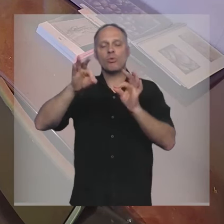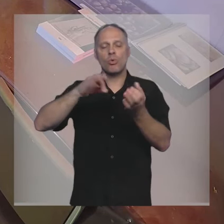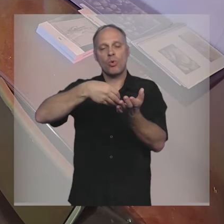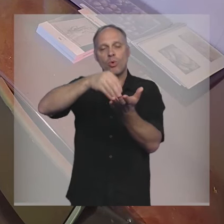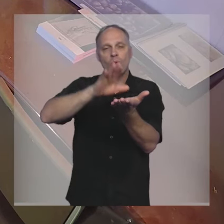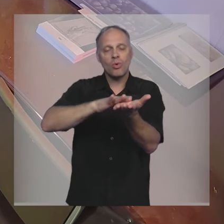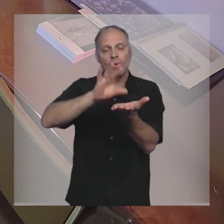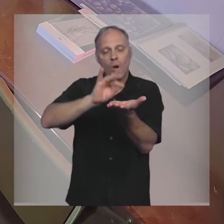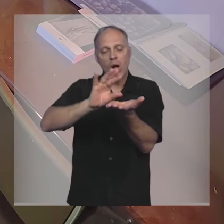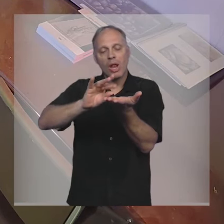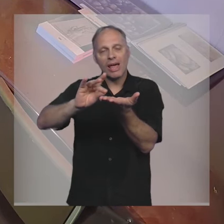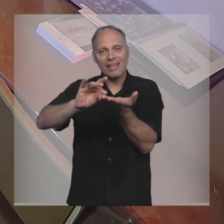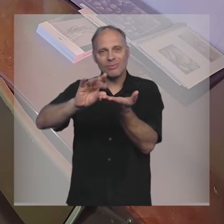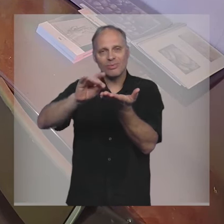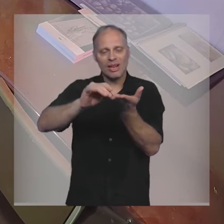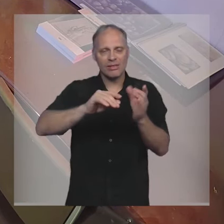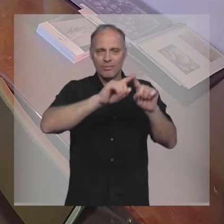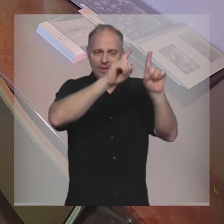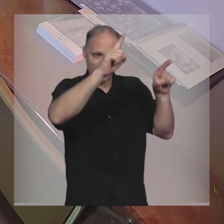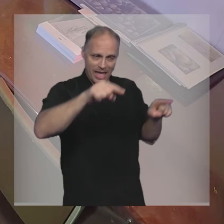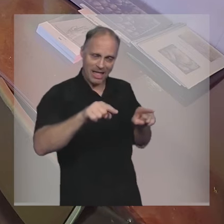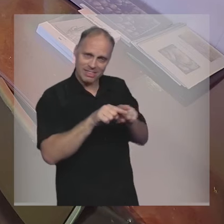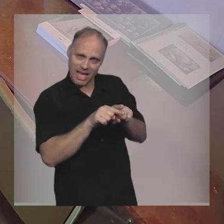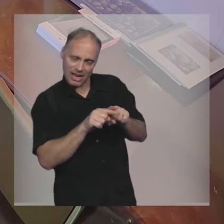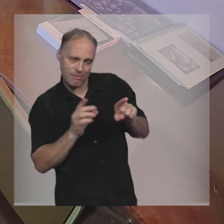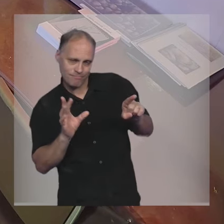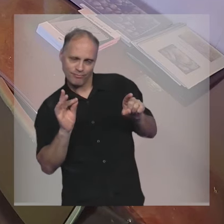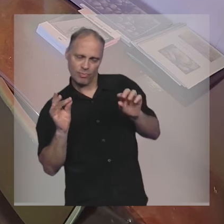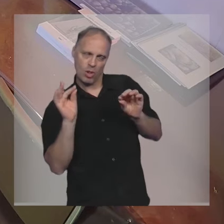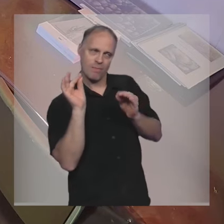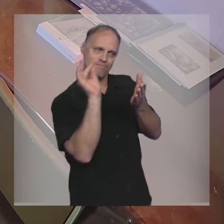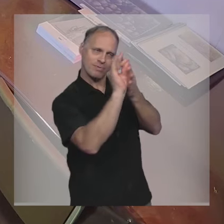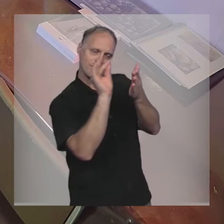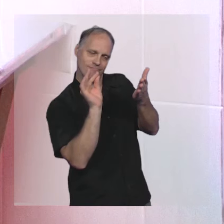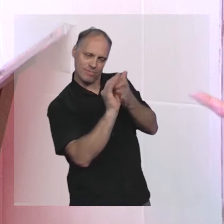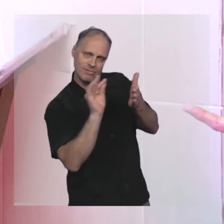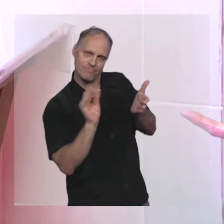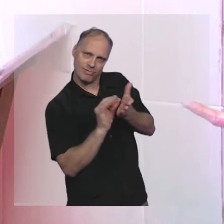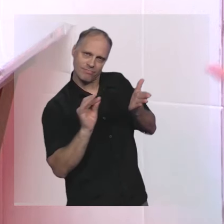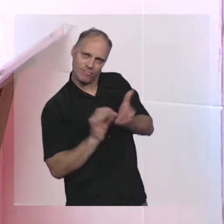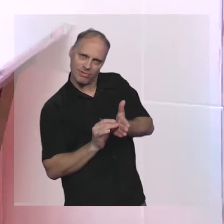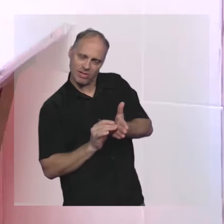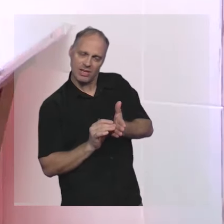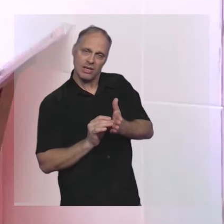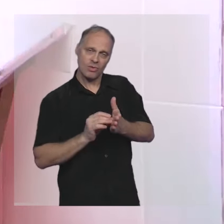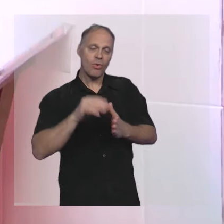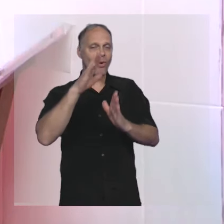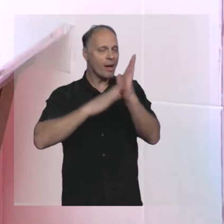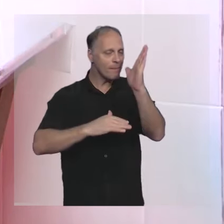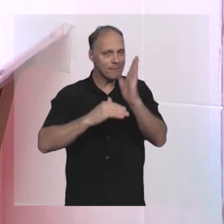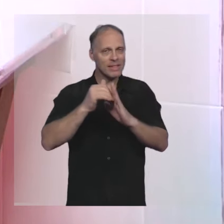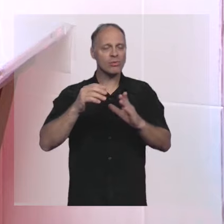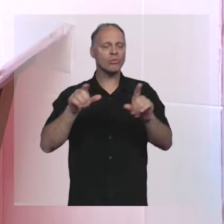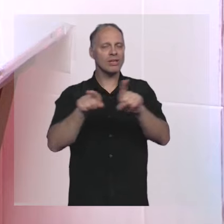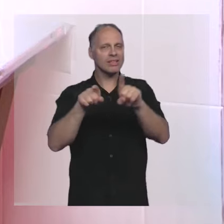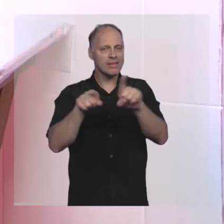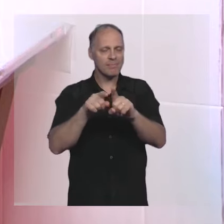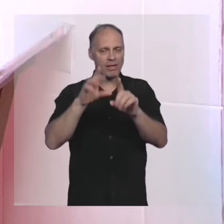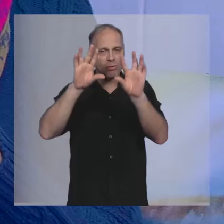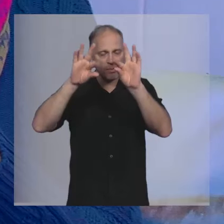colados sobre as telas, formando coisas. Com uma tela dessas, com